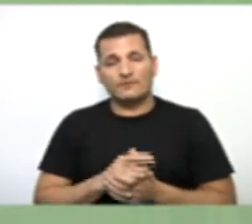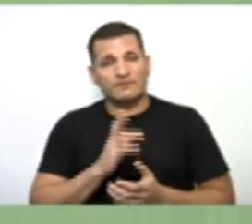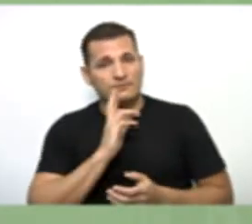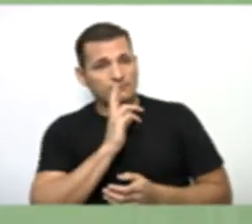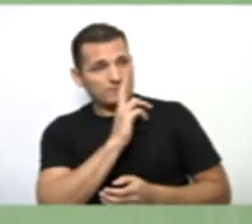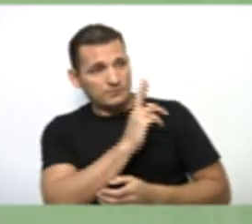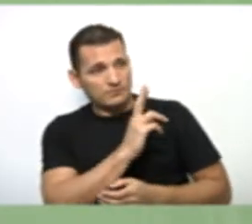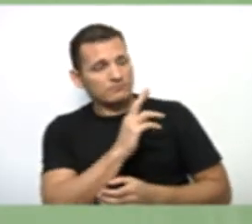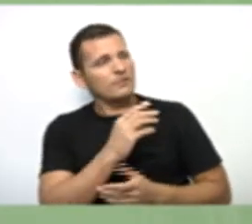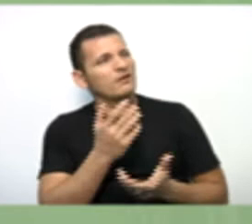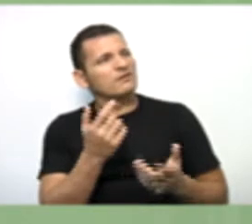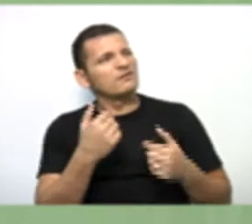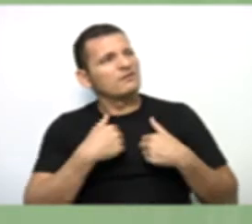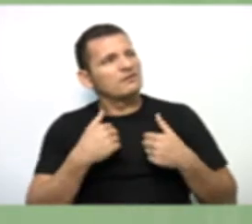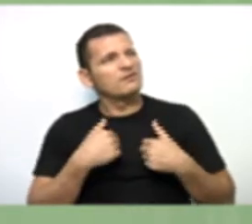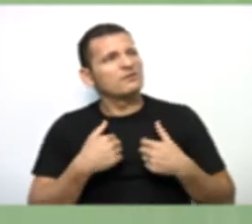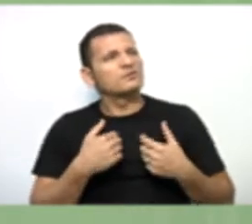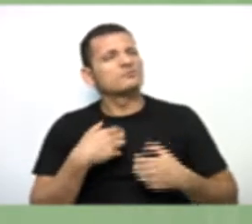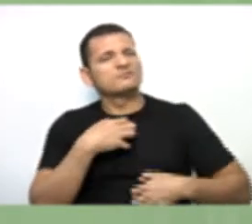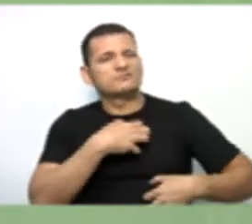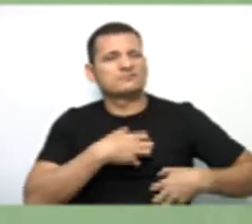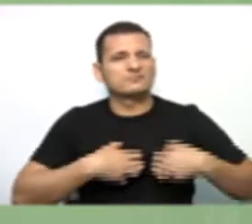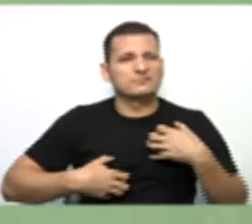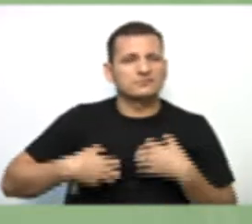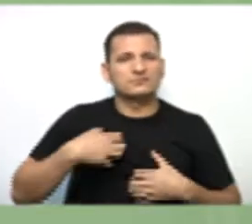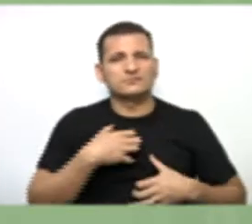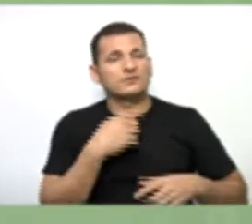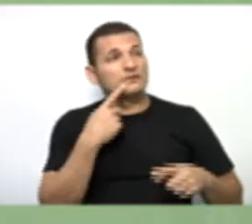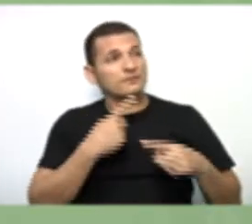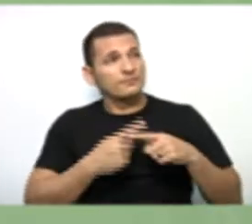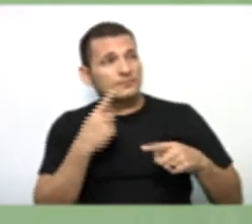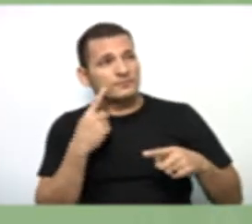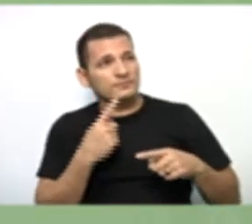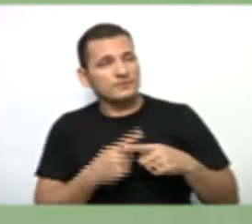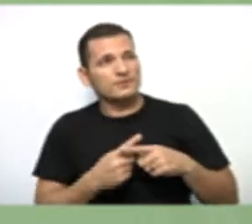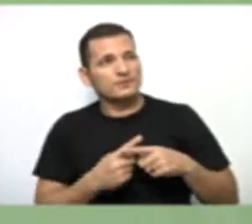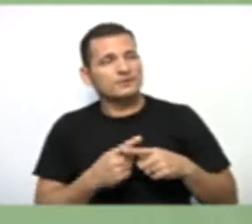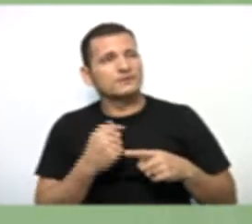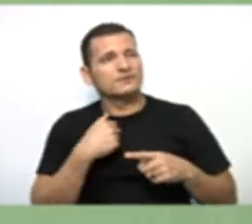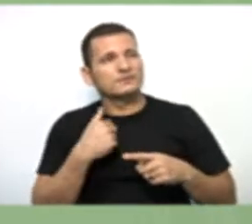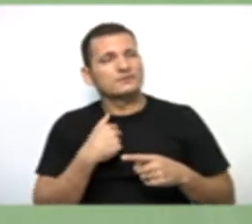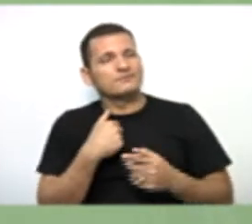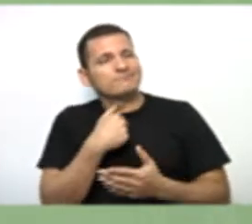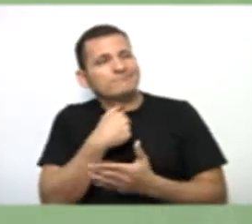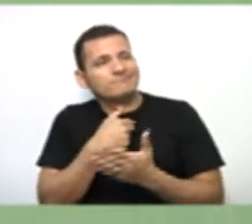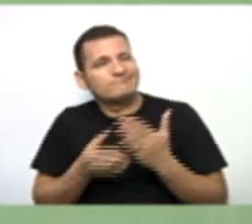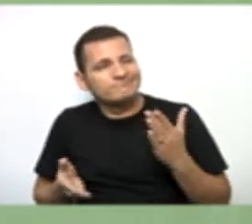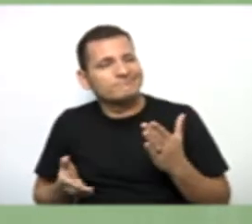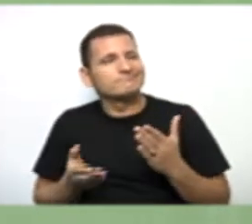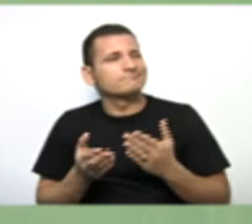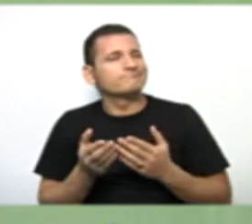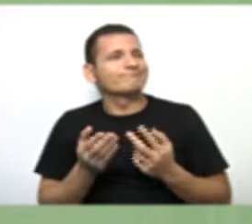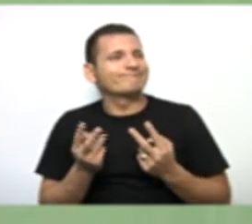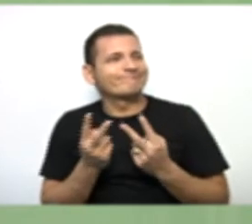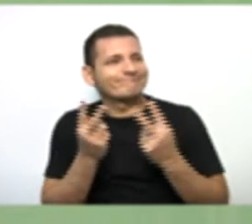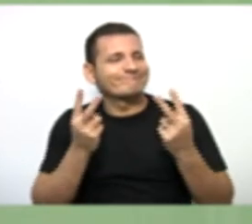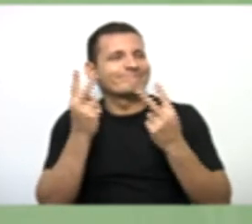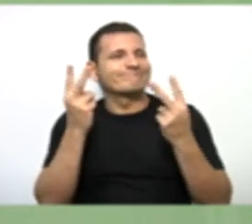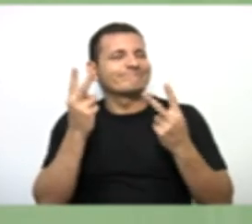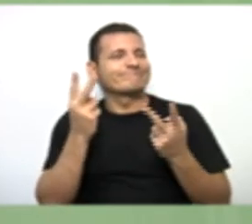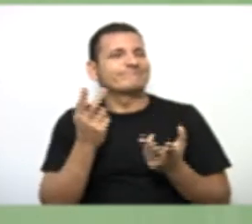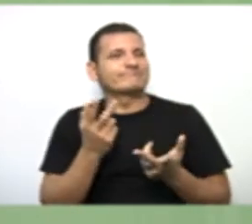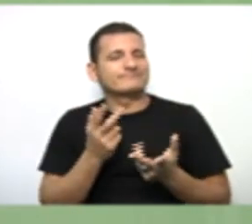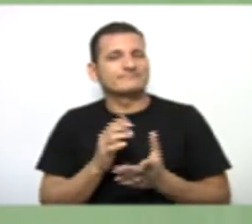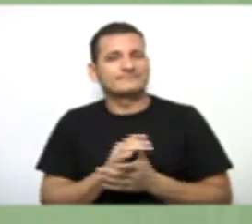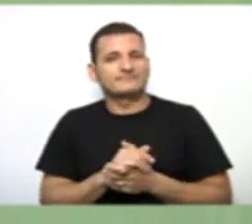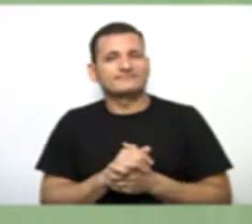respondeu o árabe, estou muito aflito, porque acabo de perder a mais preciosa das